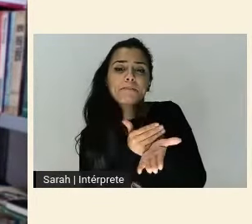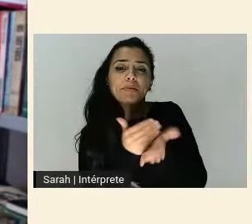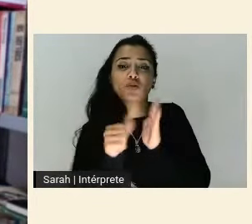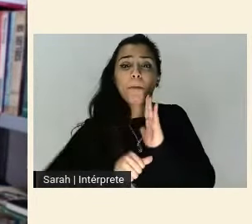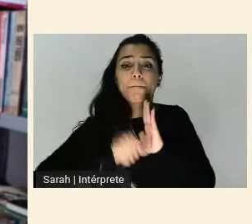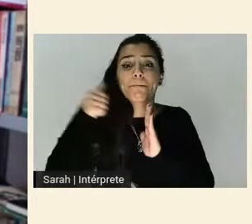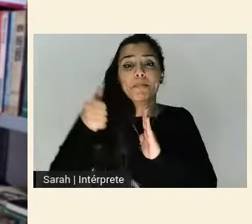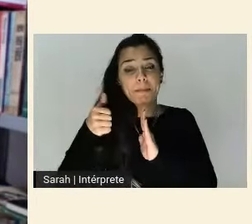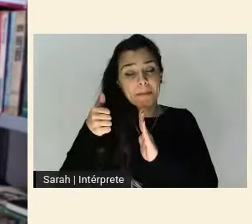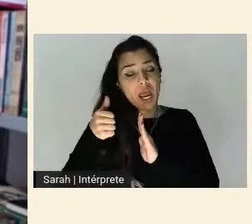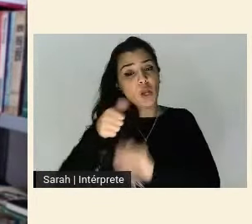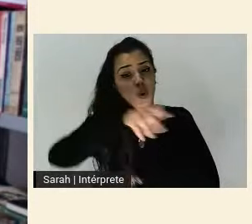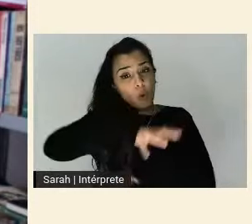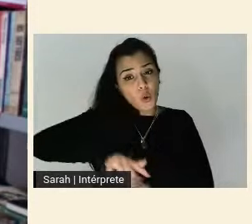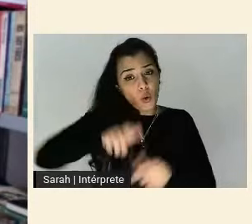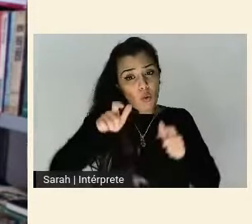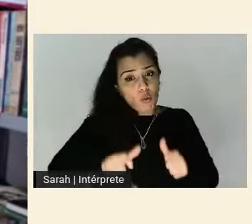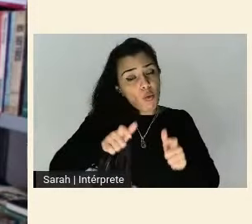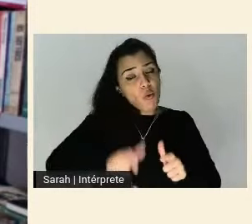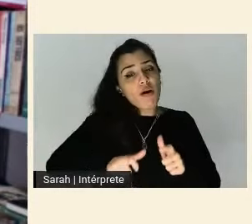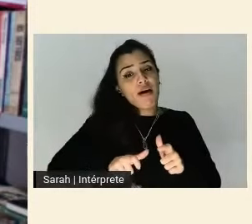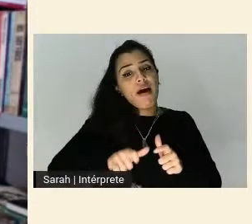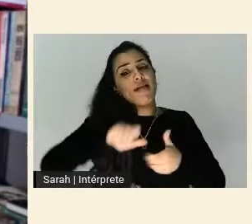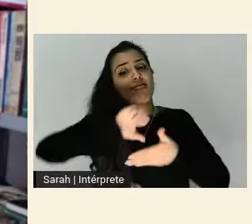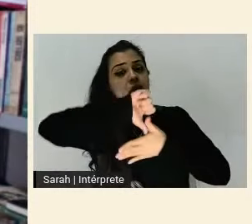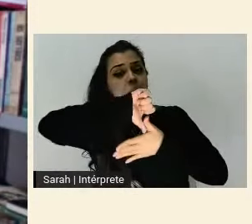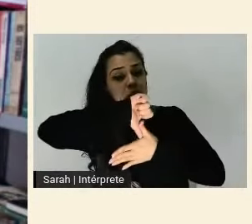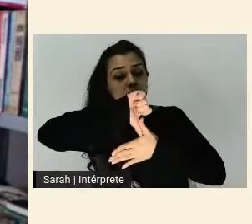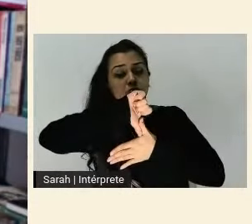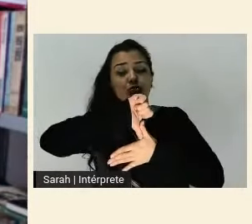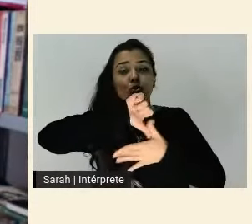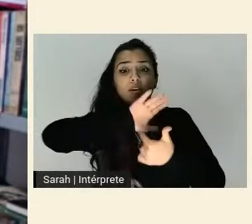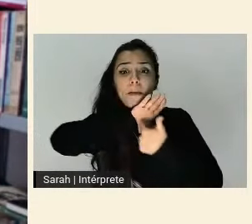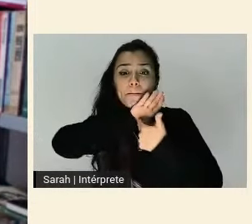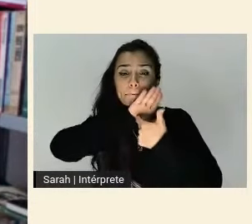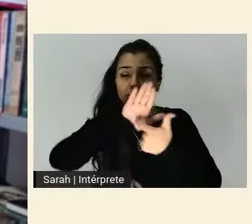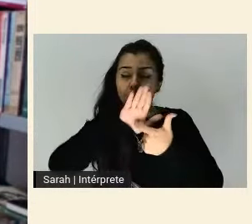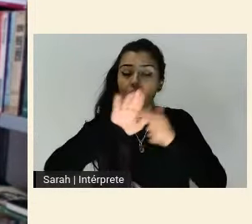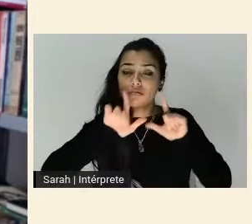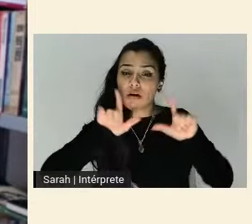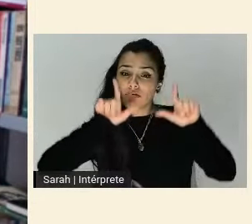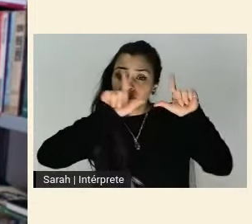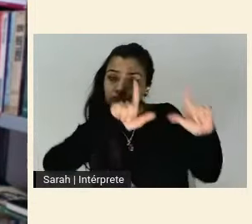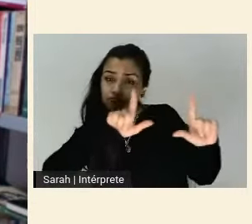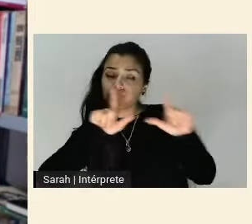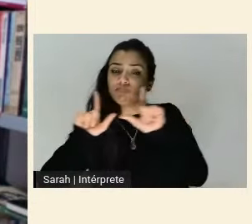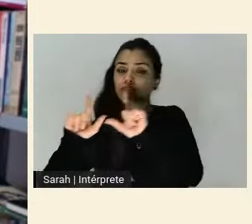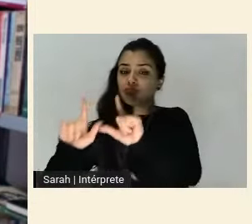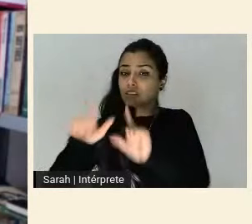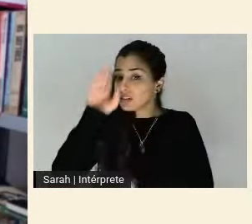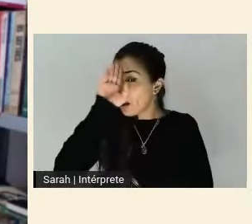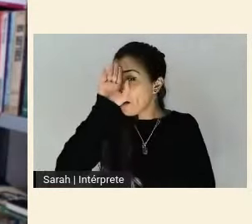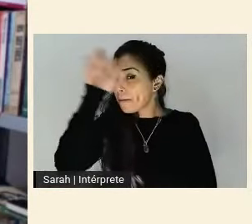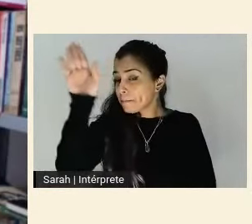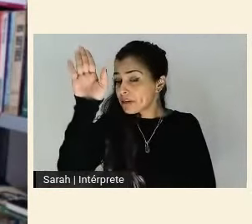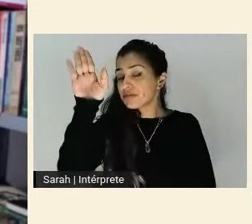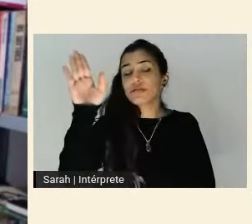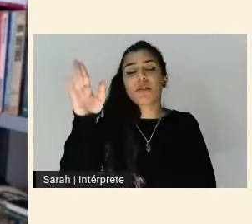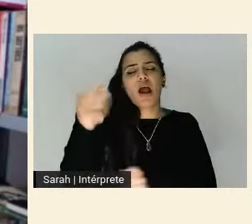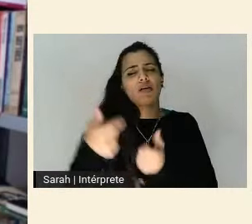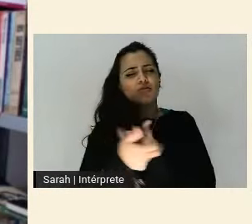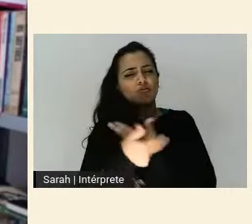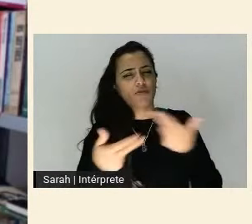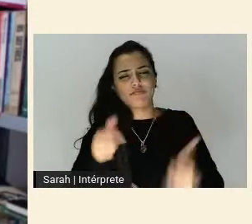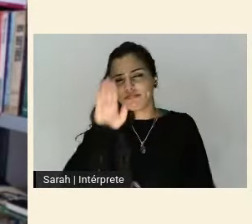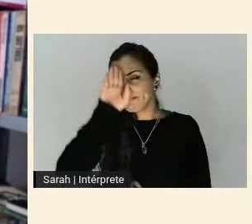Sul, né, que exibe as obras, né, quadros das principais estrelas,